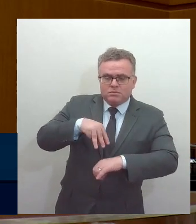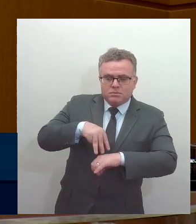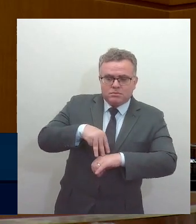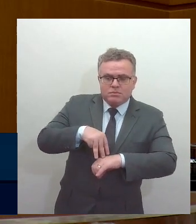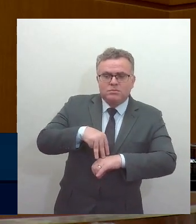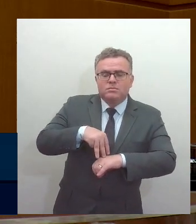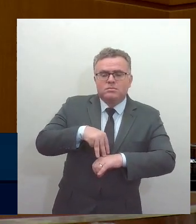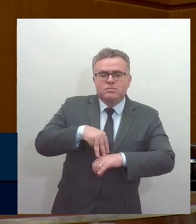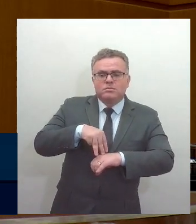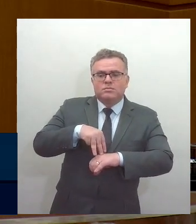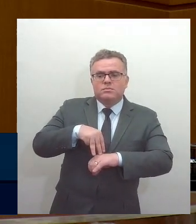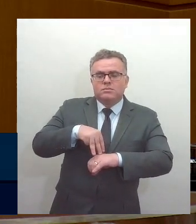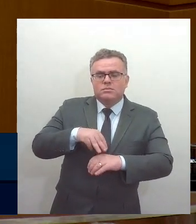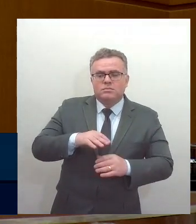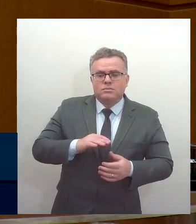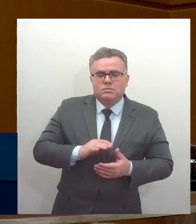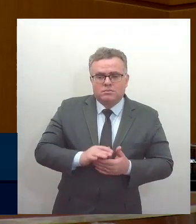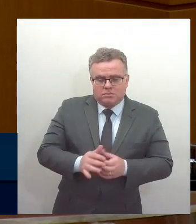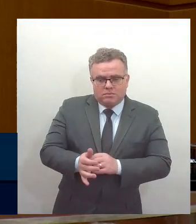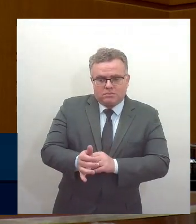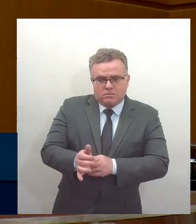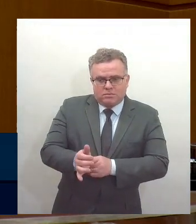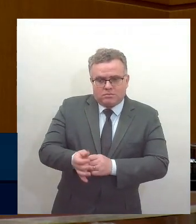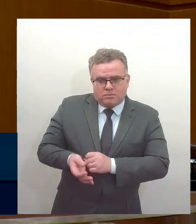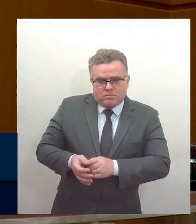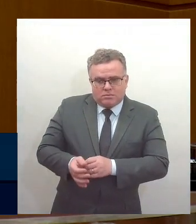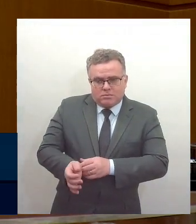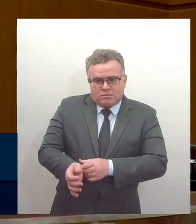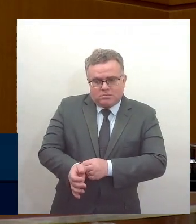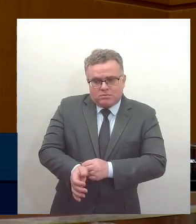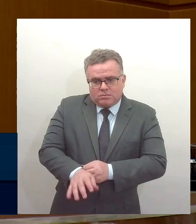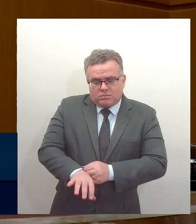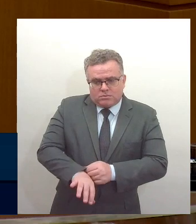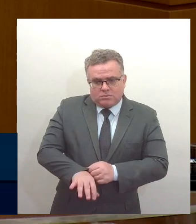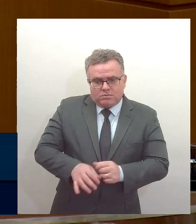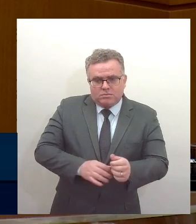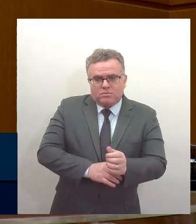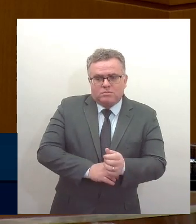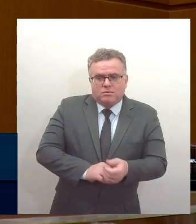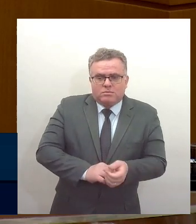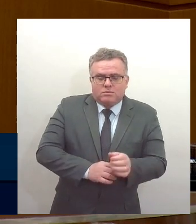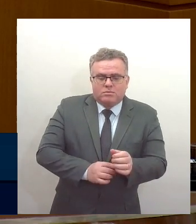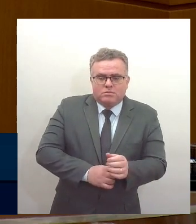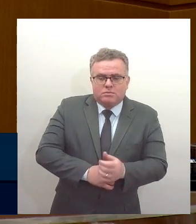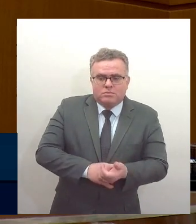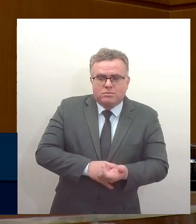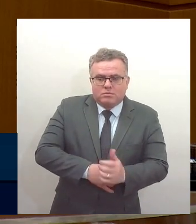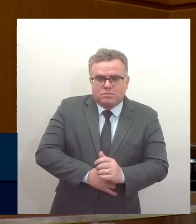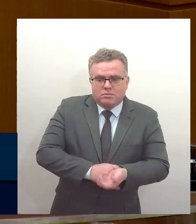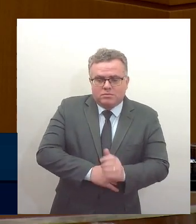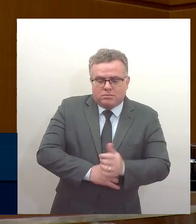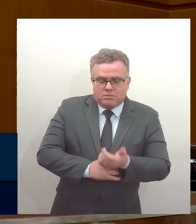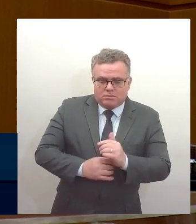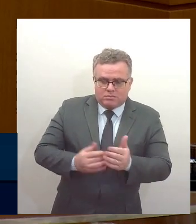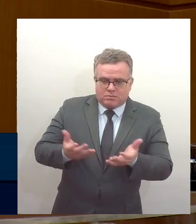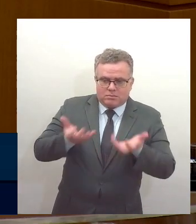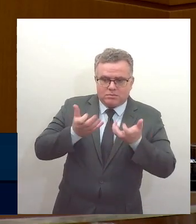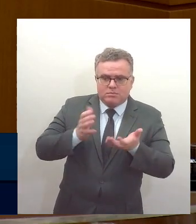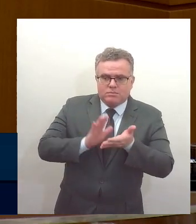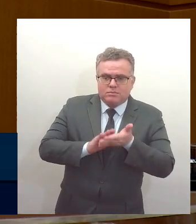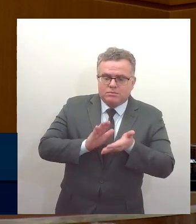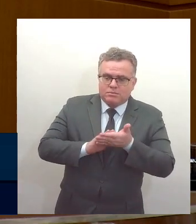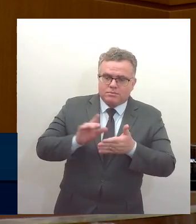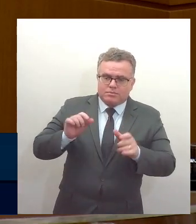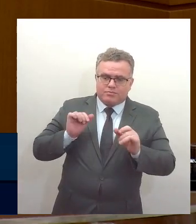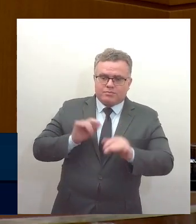E quero aqui parabenizar a todos que organizaram, deputada Dailton, aquele movimento muito